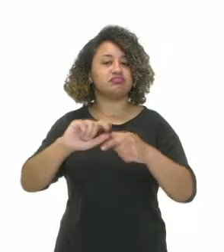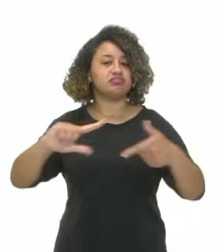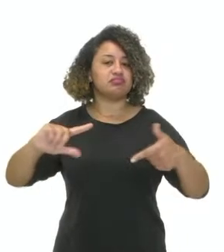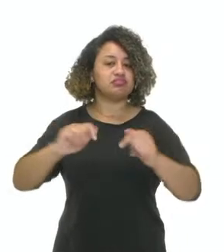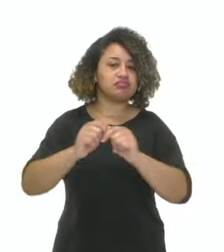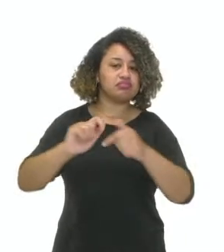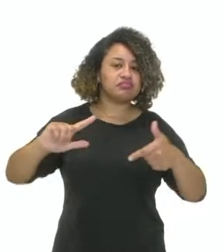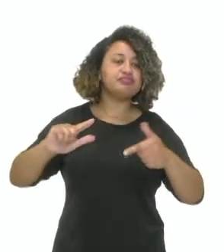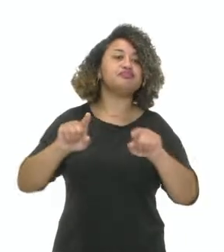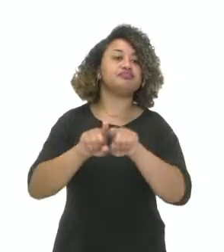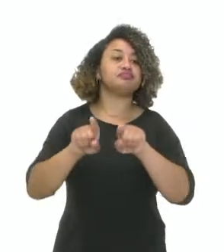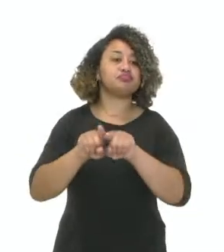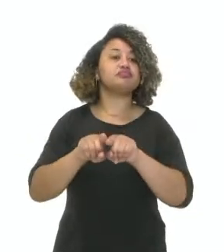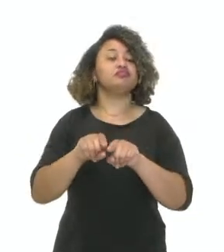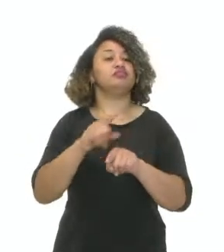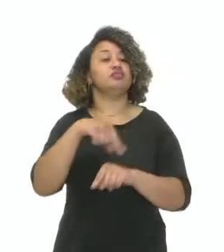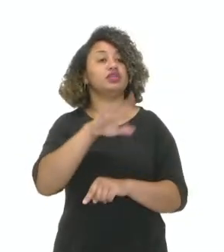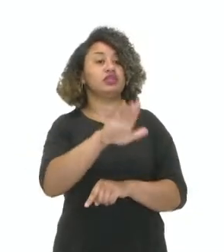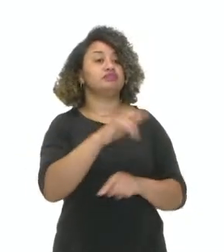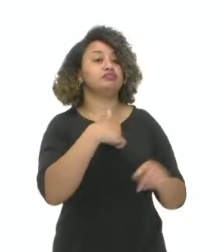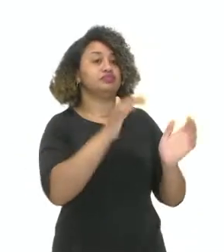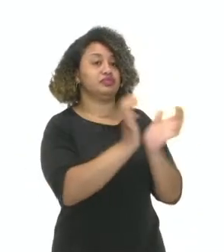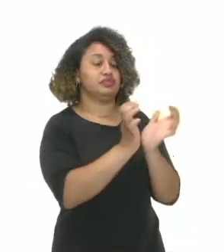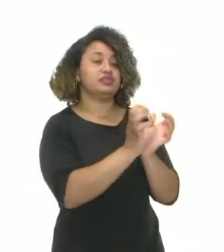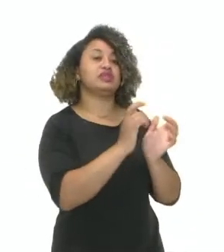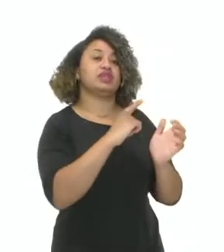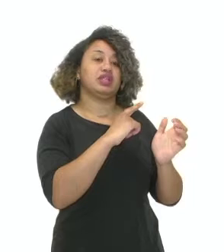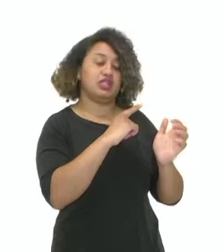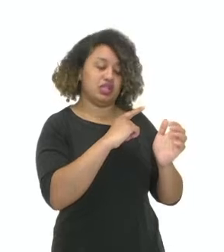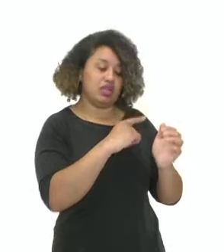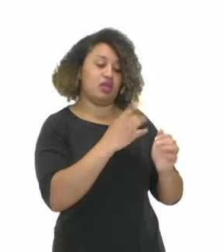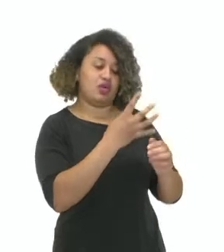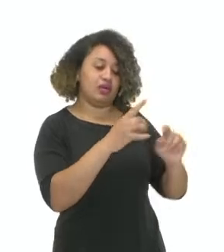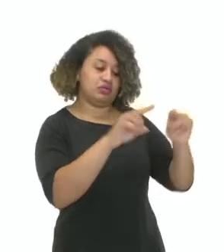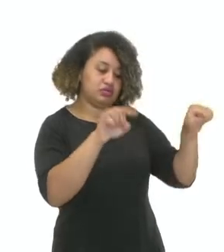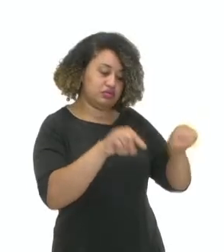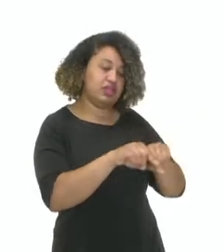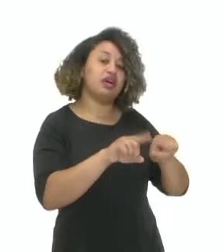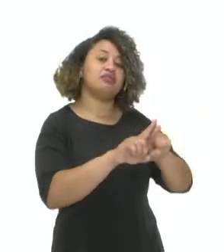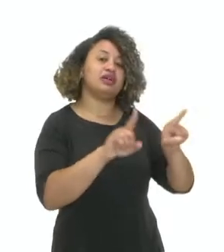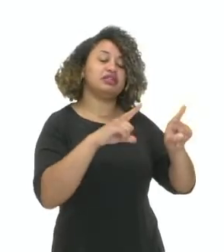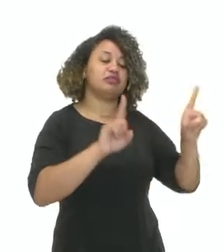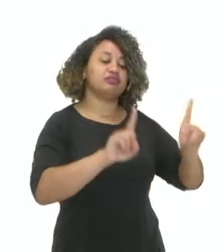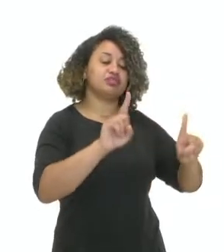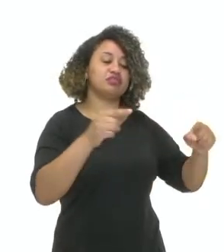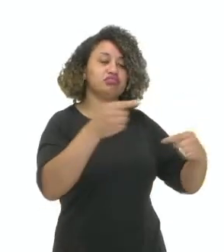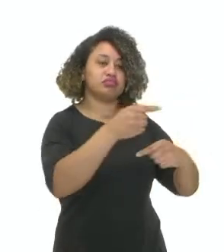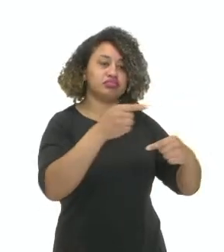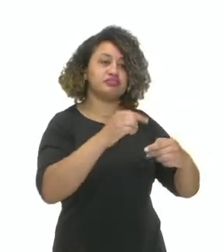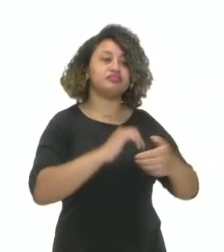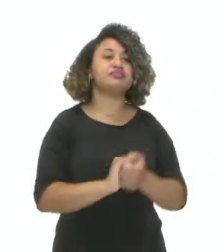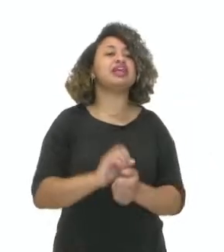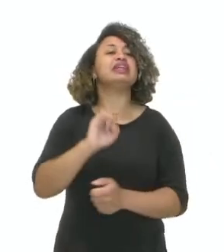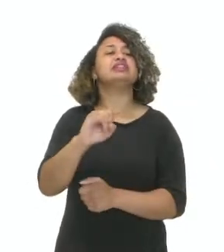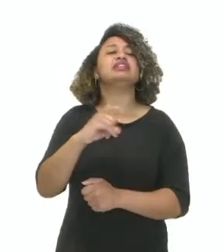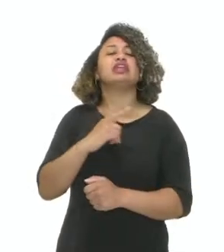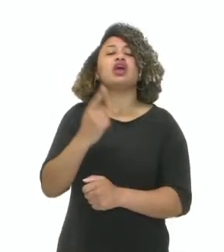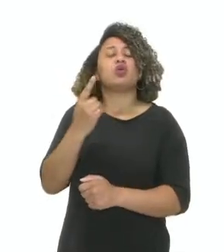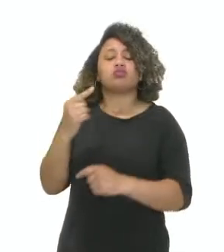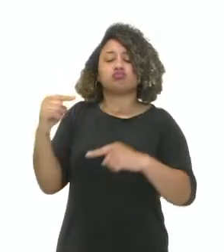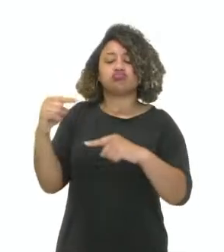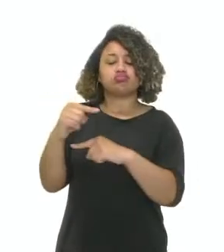Então, os paralelogramos, nós já sabemos que são os quadriláteros que têm os dois pares de lados paralelos. E se possuírem um par